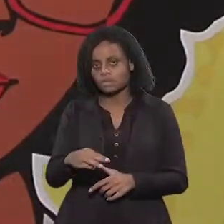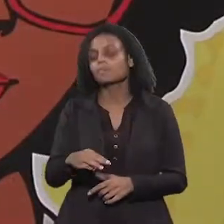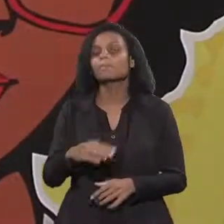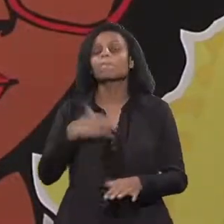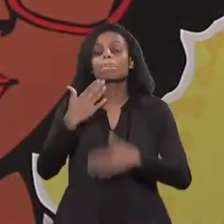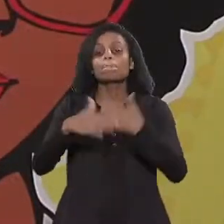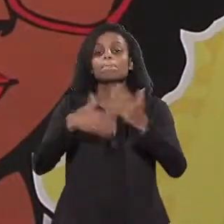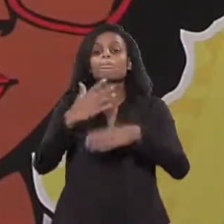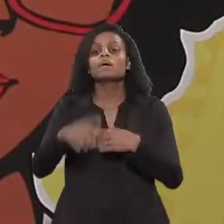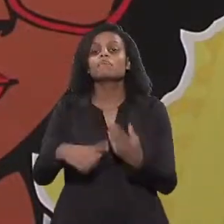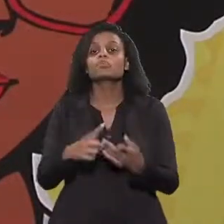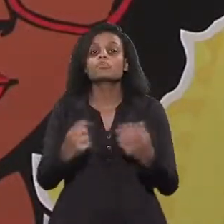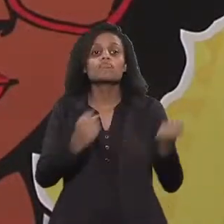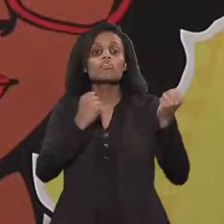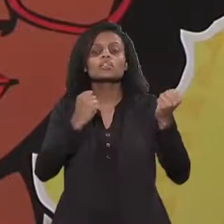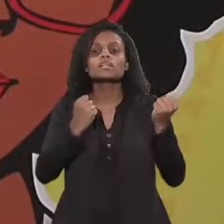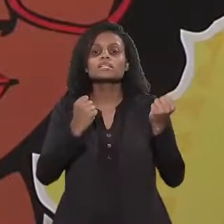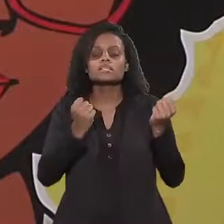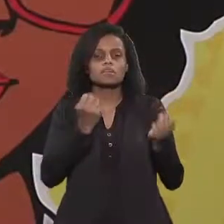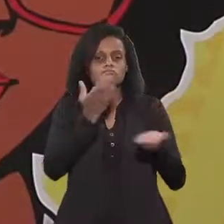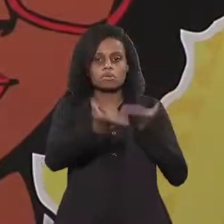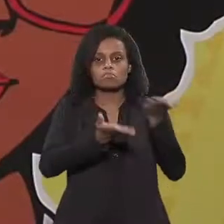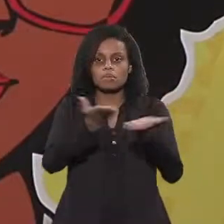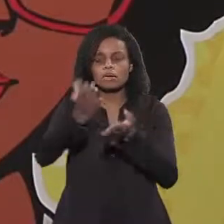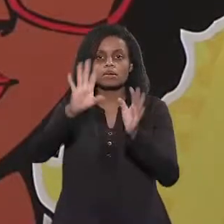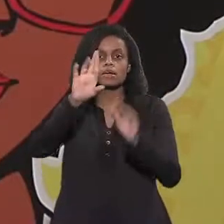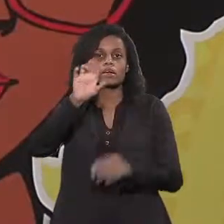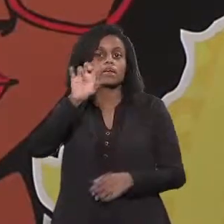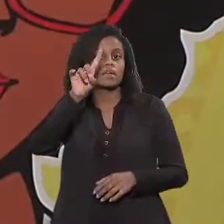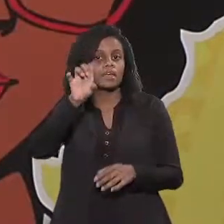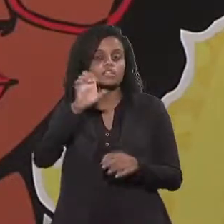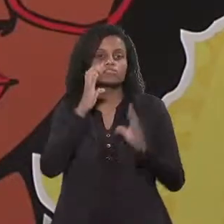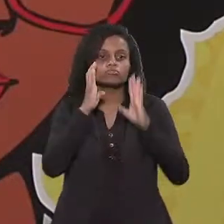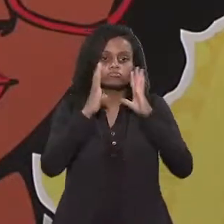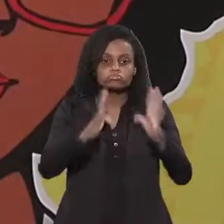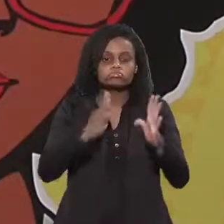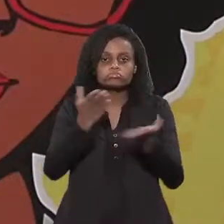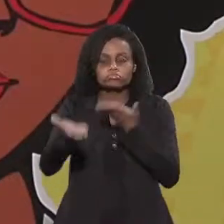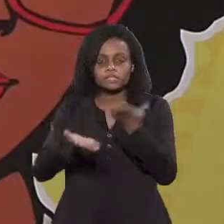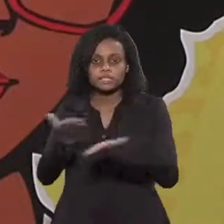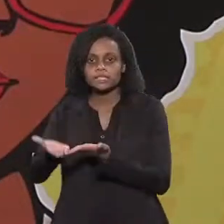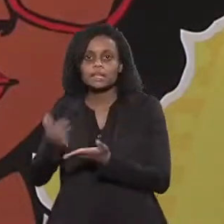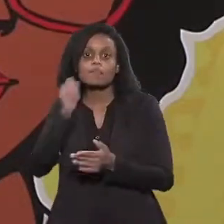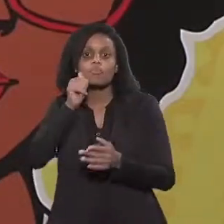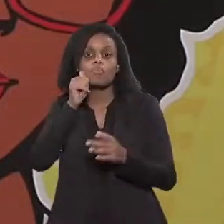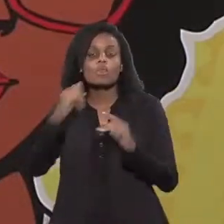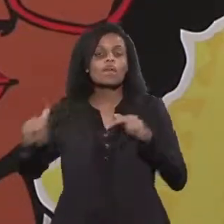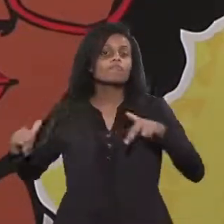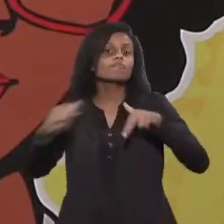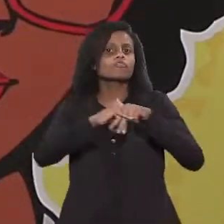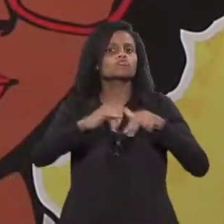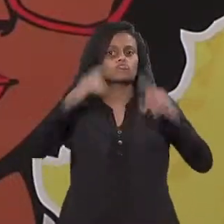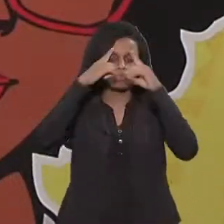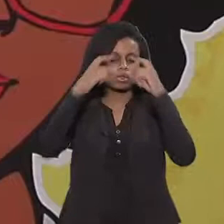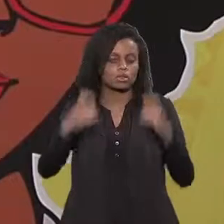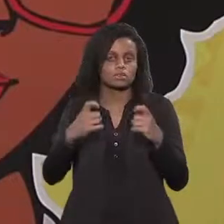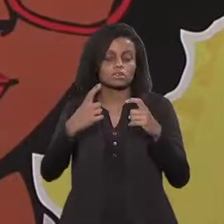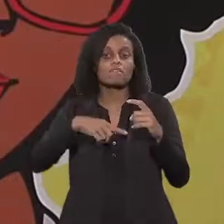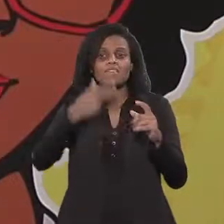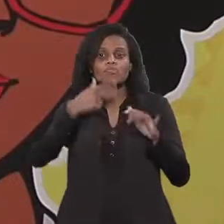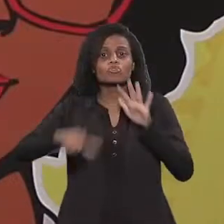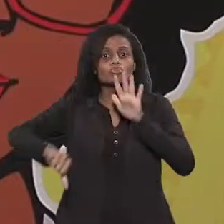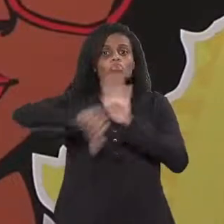também a partir disso fortalecer essa rede de atendimento a mulheres vítimas de violência, porque a gente está falando de um crime